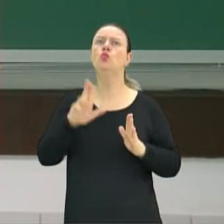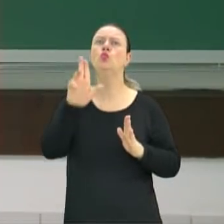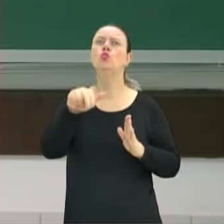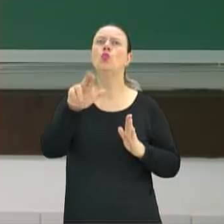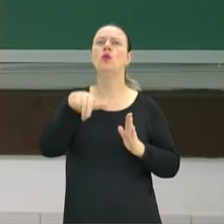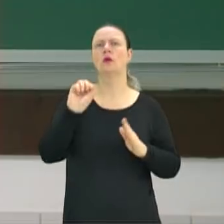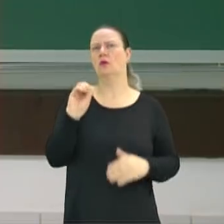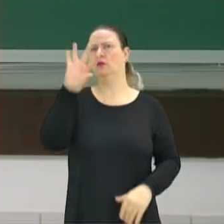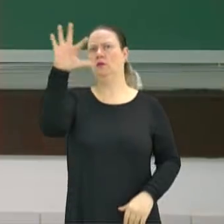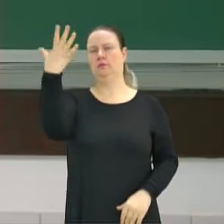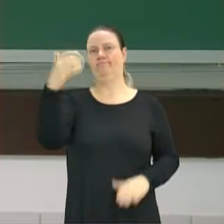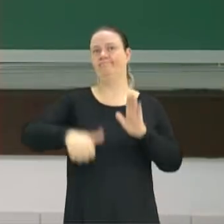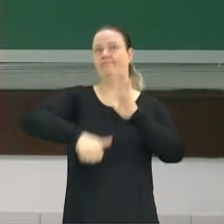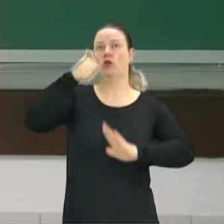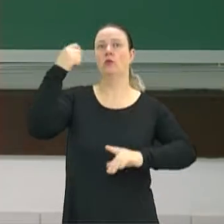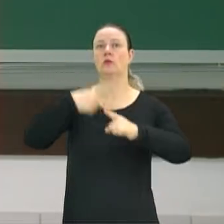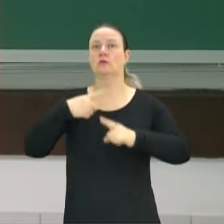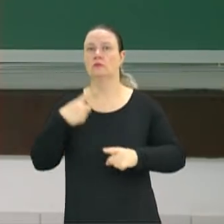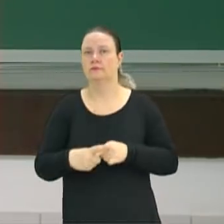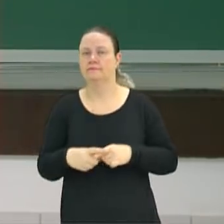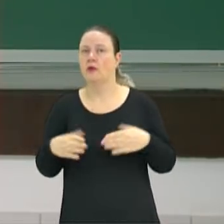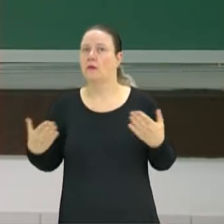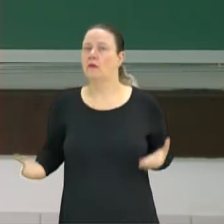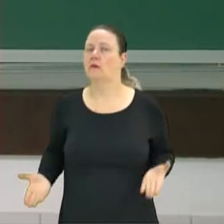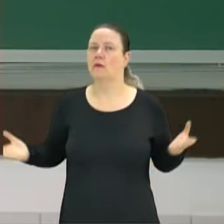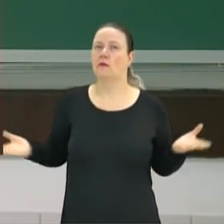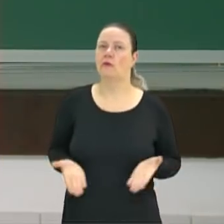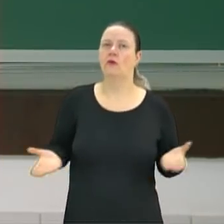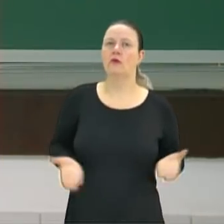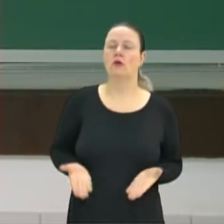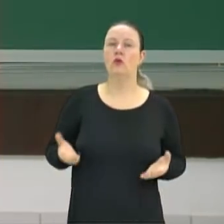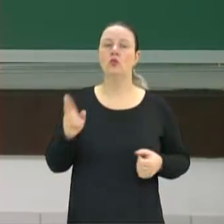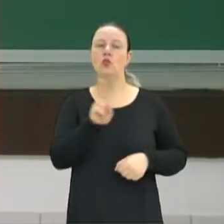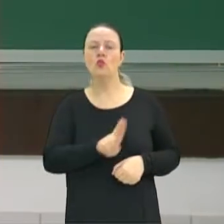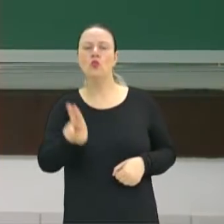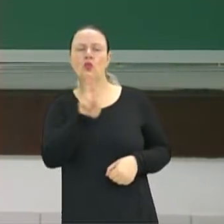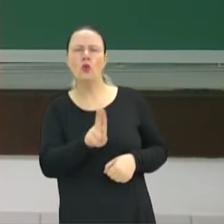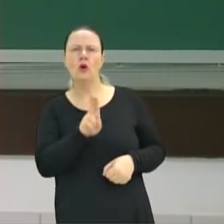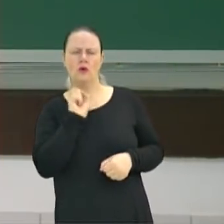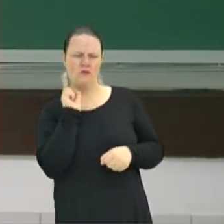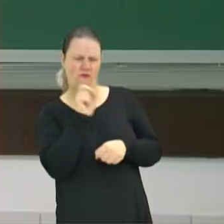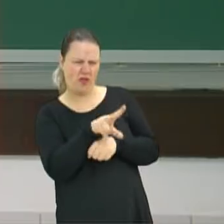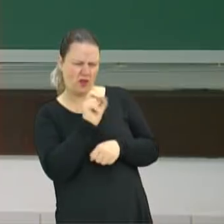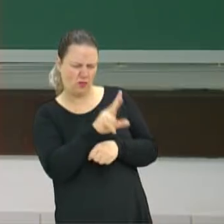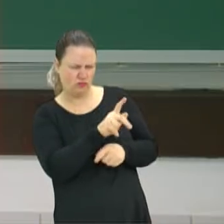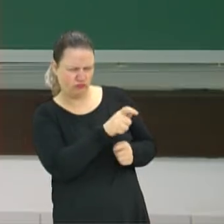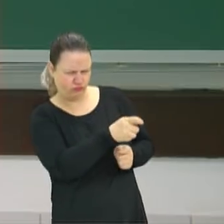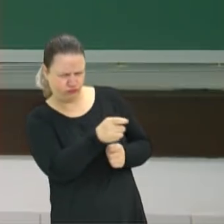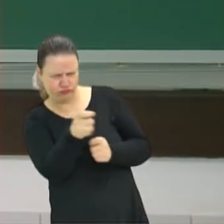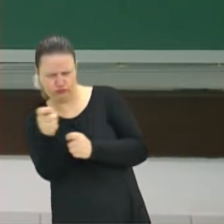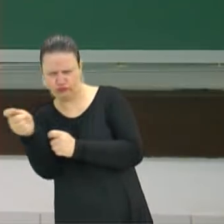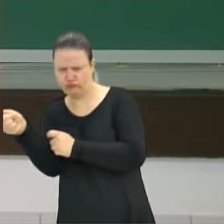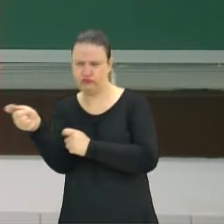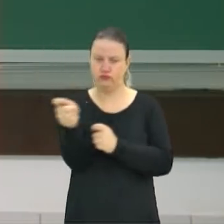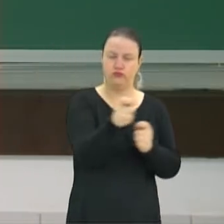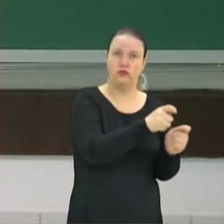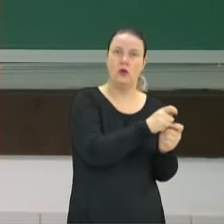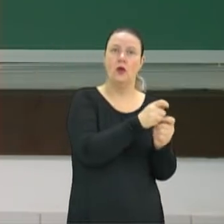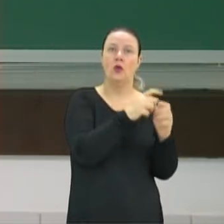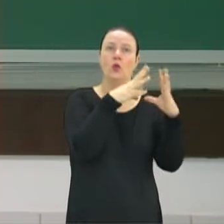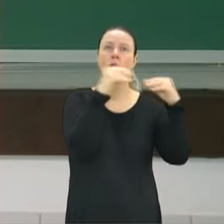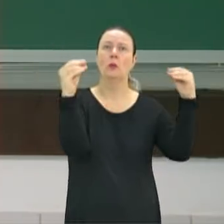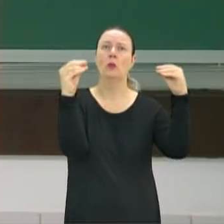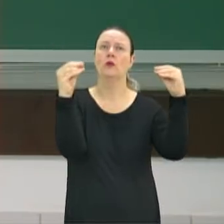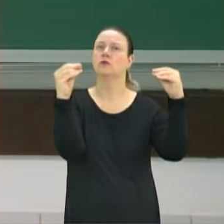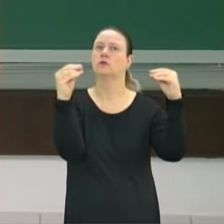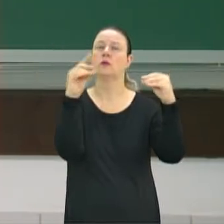dizendo aqui então que o uso de agrotóxico acabou afetando os animais que predam os gafanhotos. Então chegou lá no topo